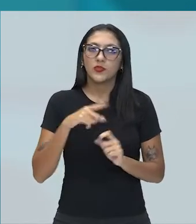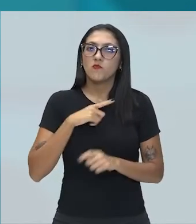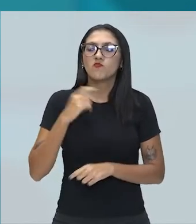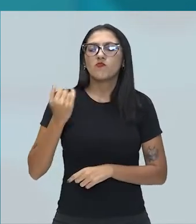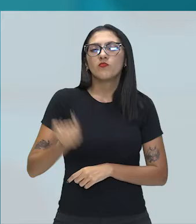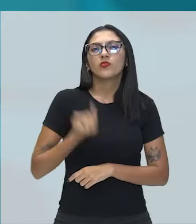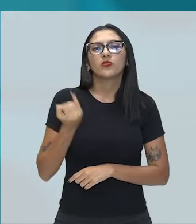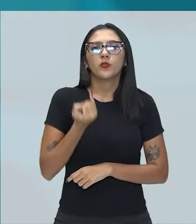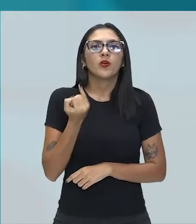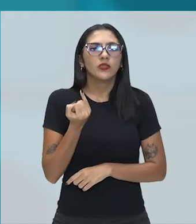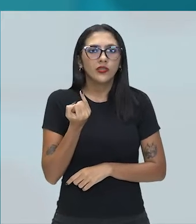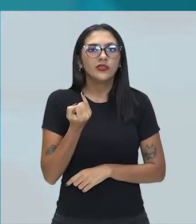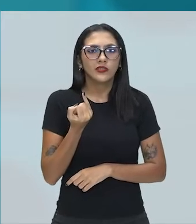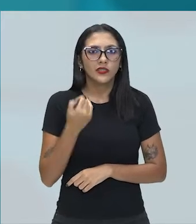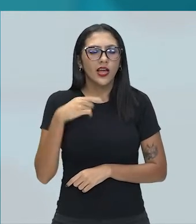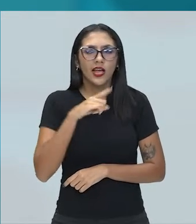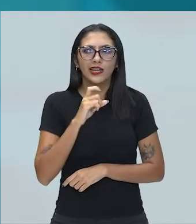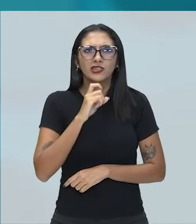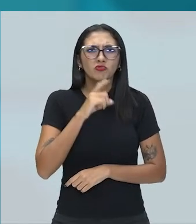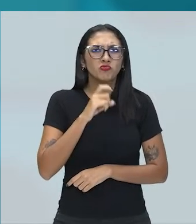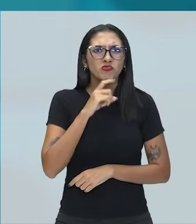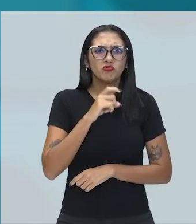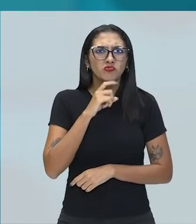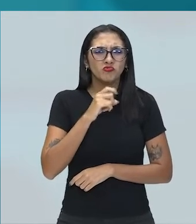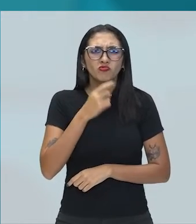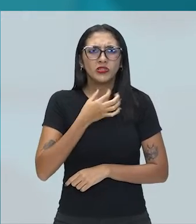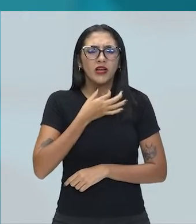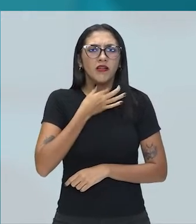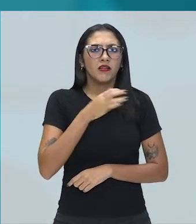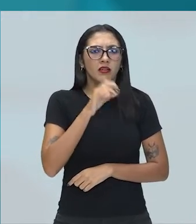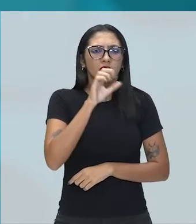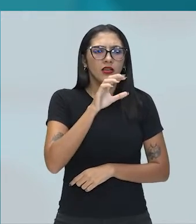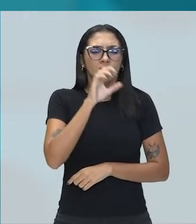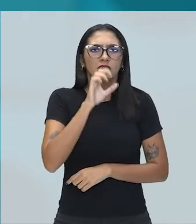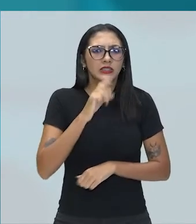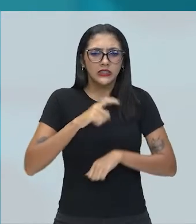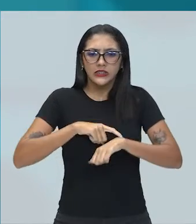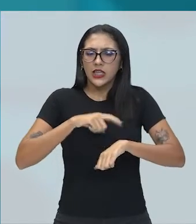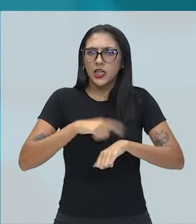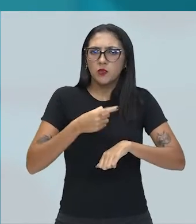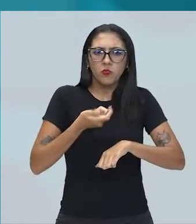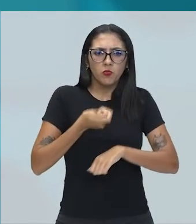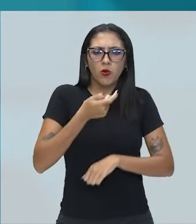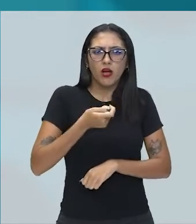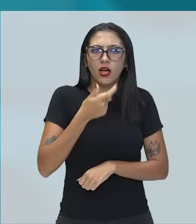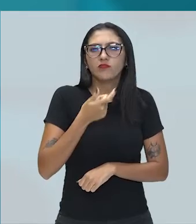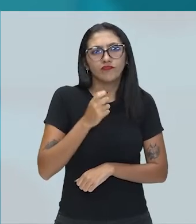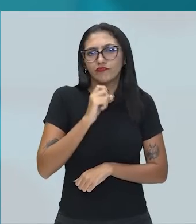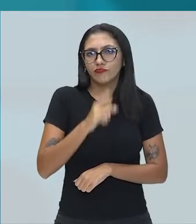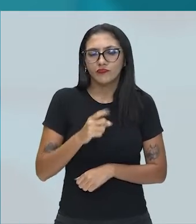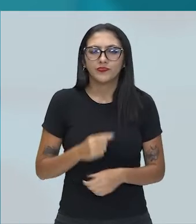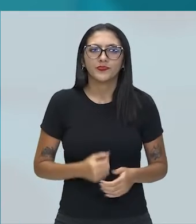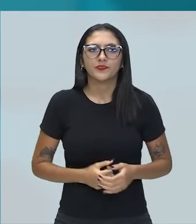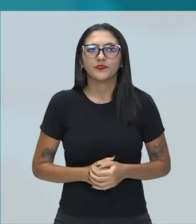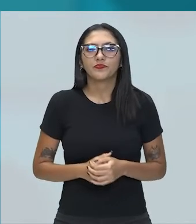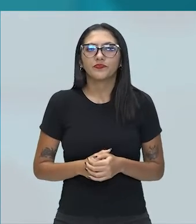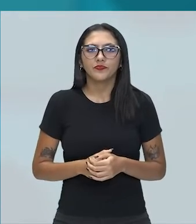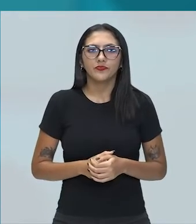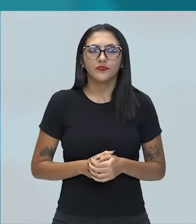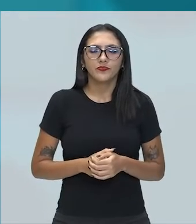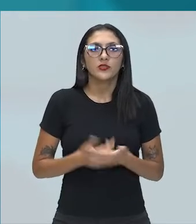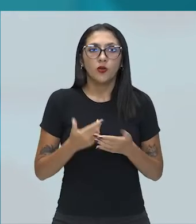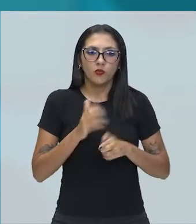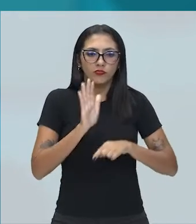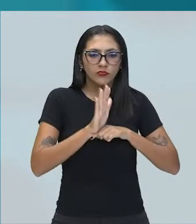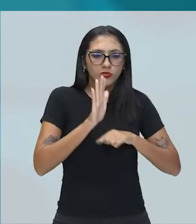importantes, porque ela não vai conseguir manter por muito tempo sem a respiração, ok? Então, os primeiros socorros justamente